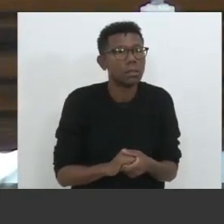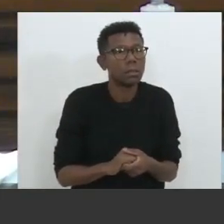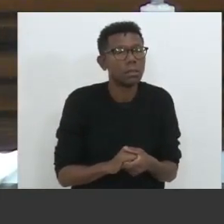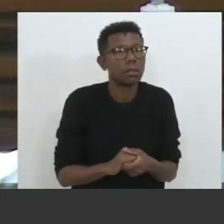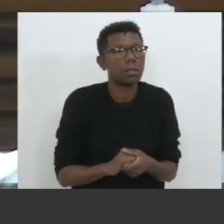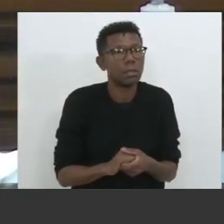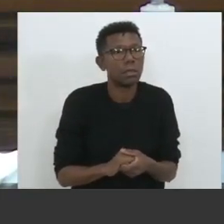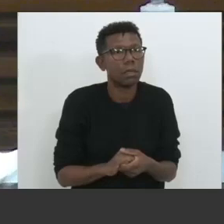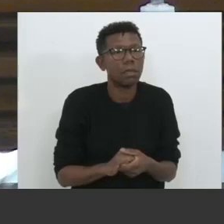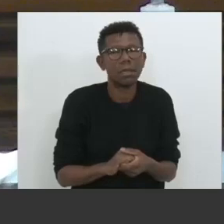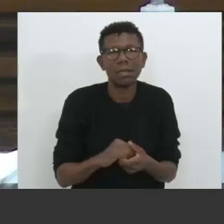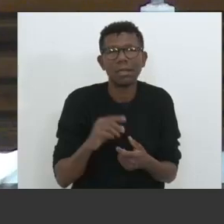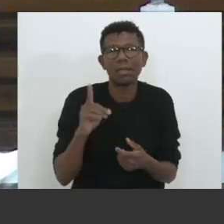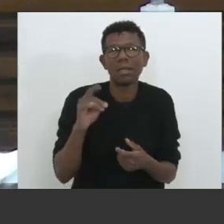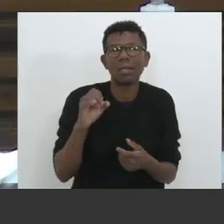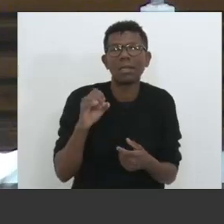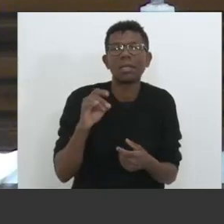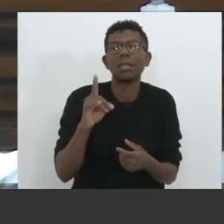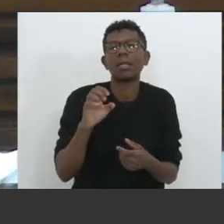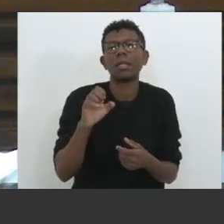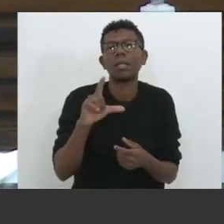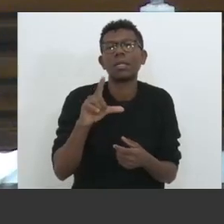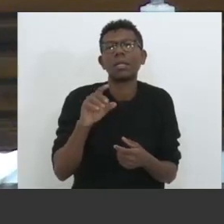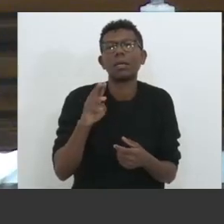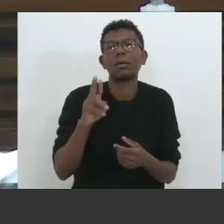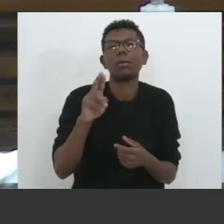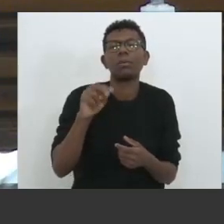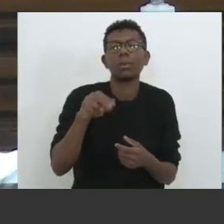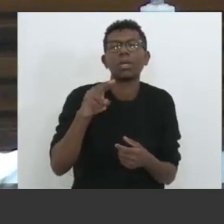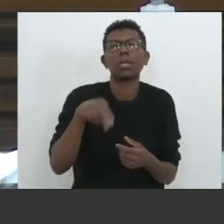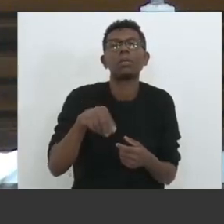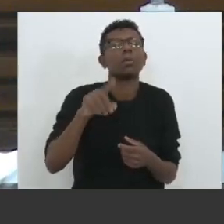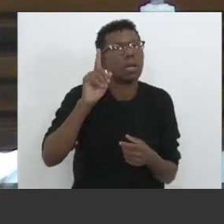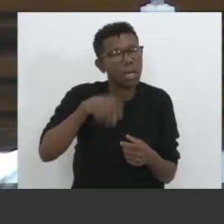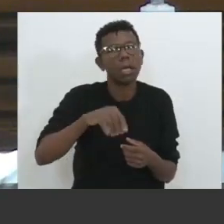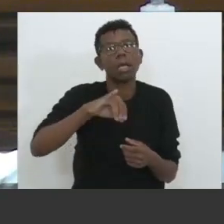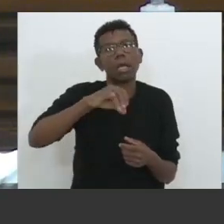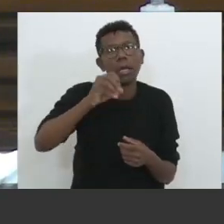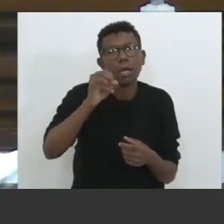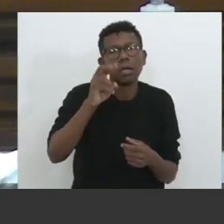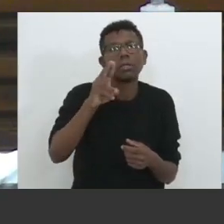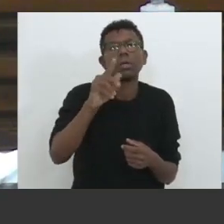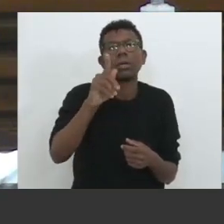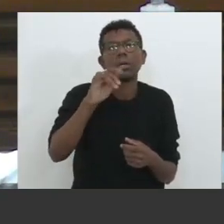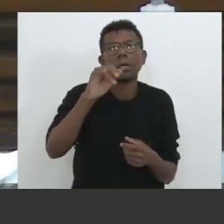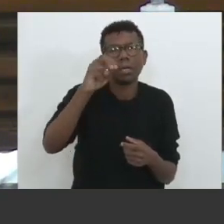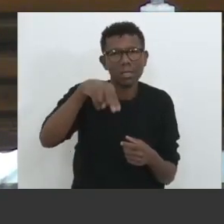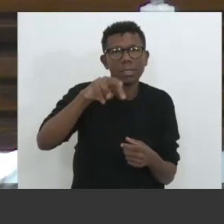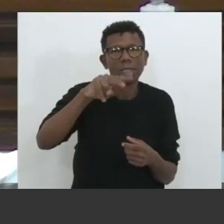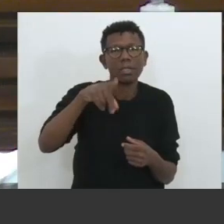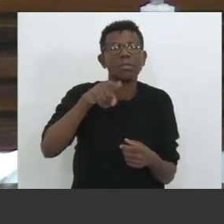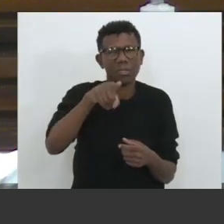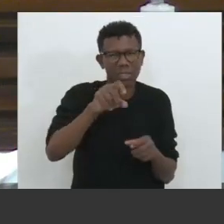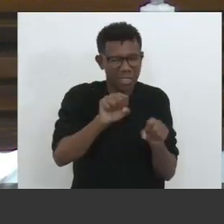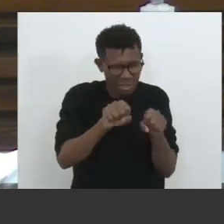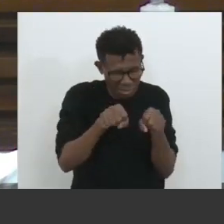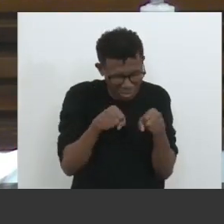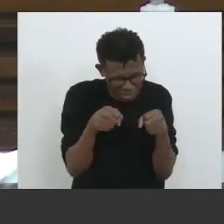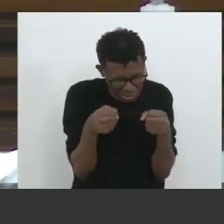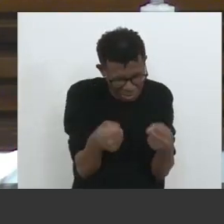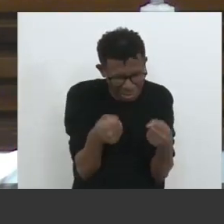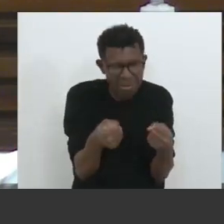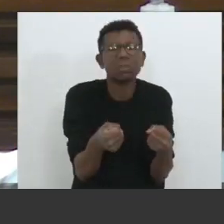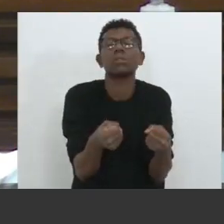é do de brando não é do Maurício é Jorginho Jorginho você foi um leão você foi um leão você